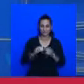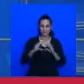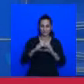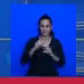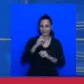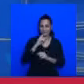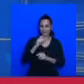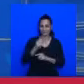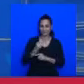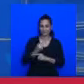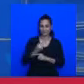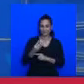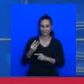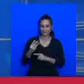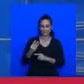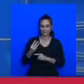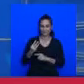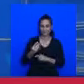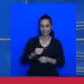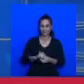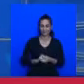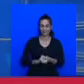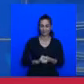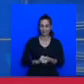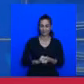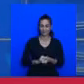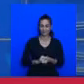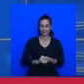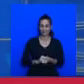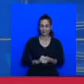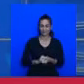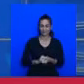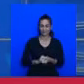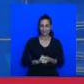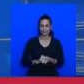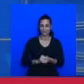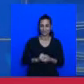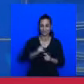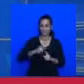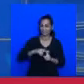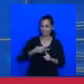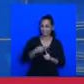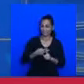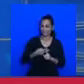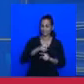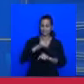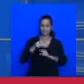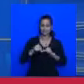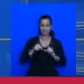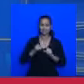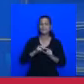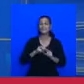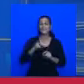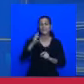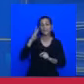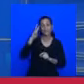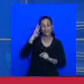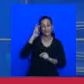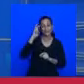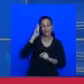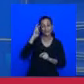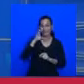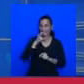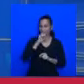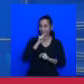Bola verde, número 23. Verde, 23. Dupla cena com sorteios às terças, quintas